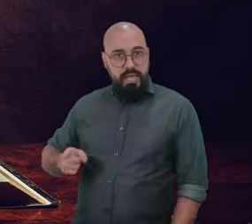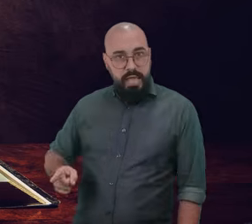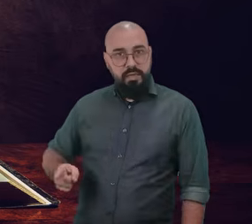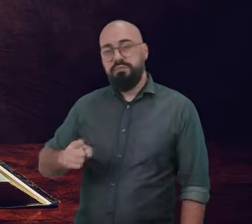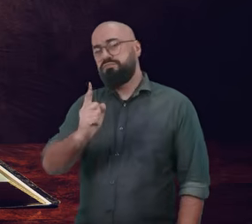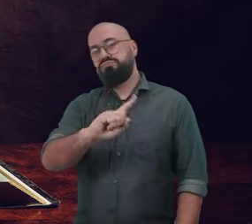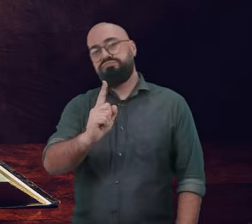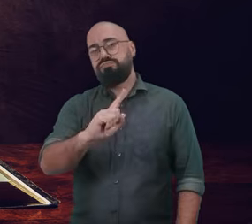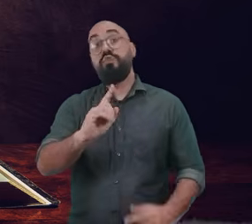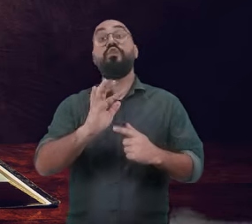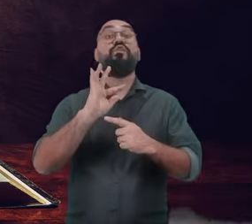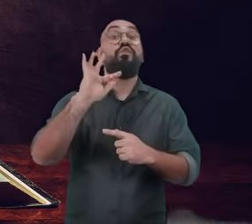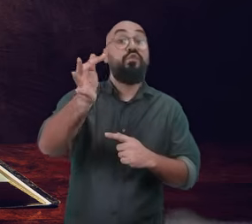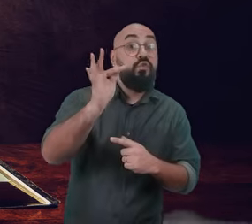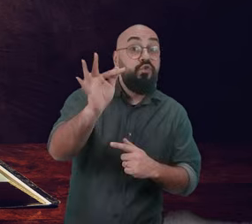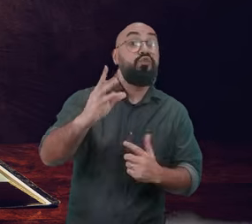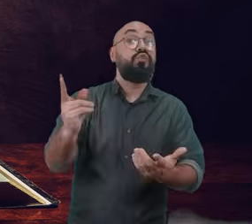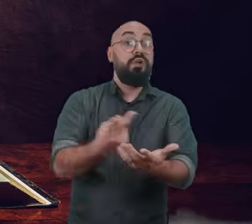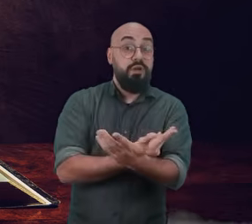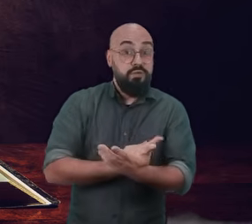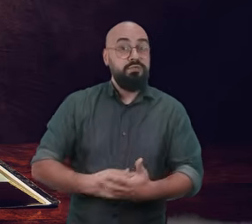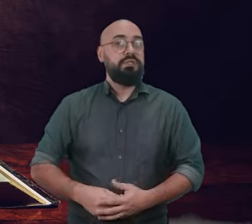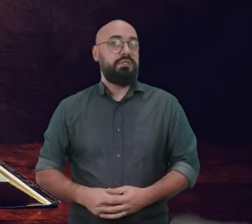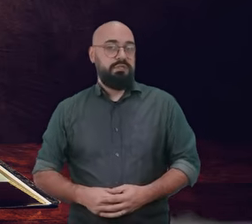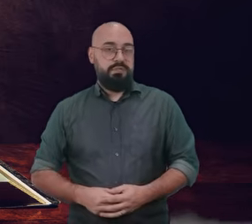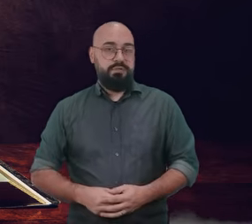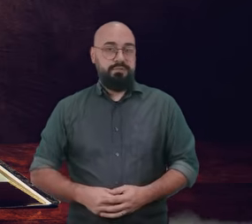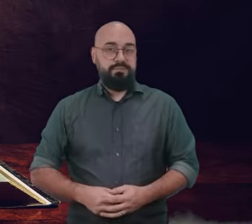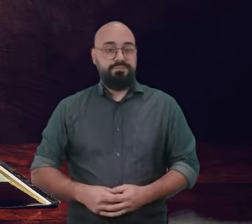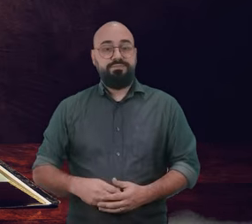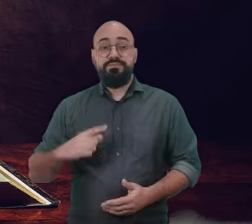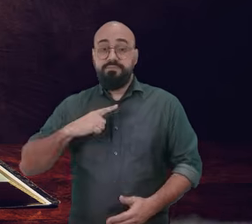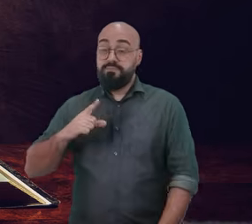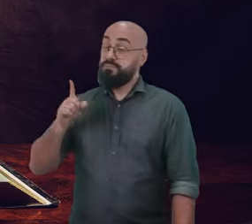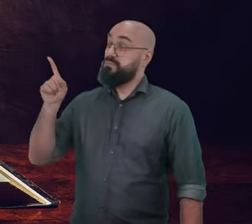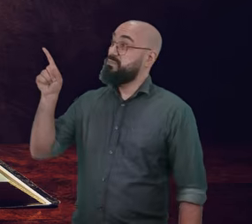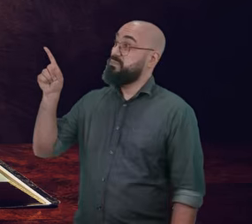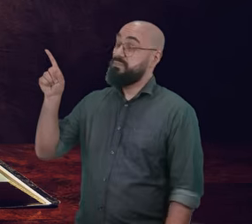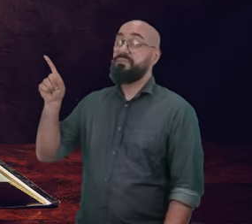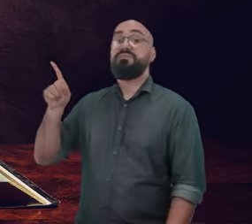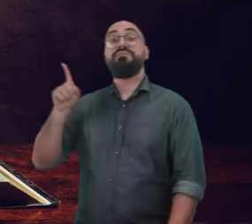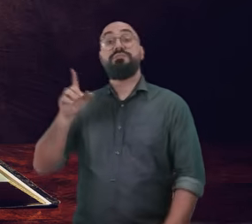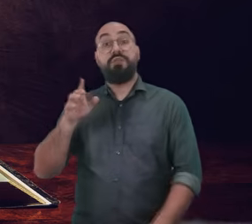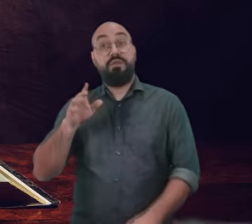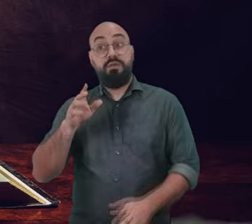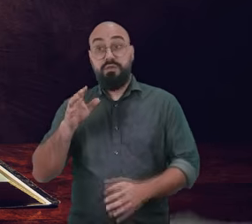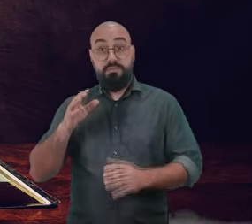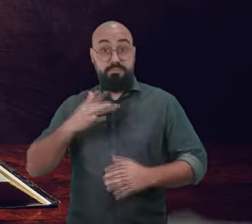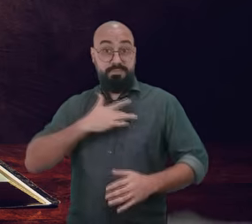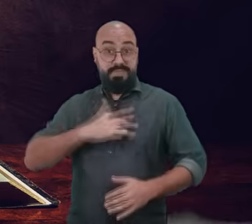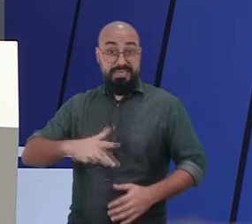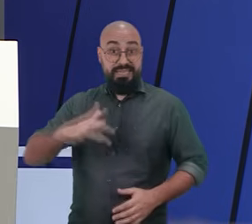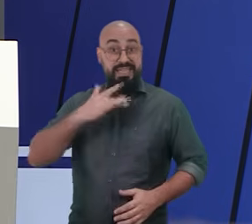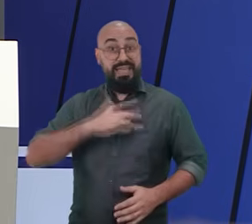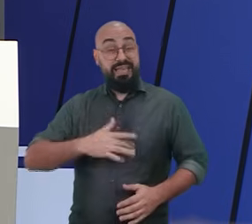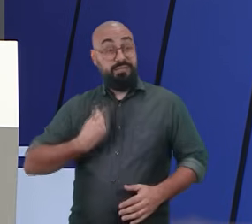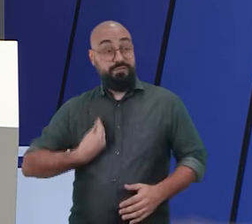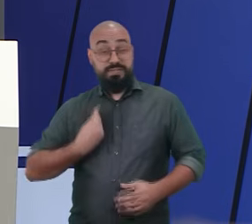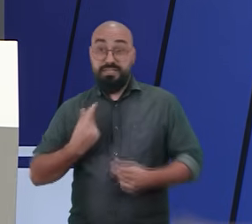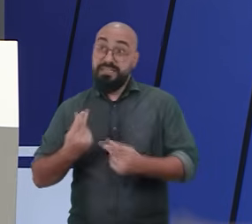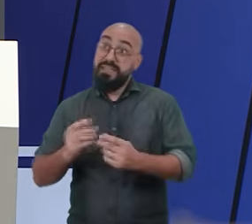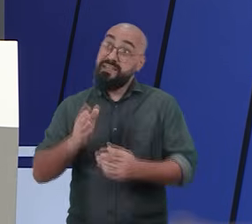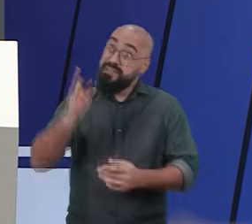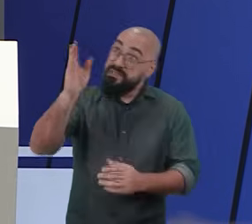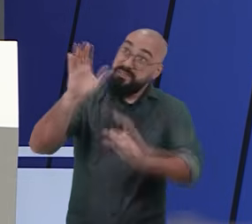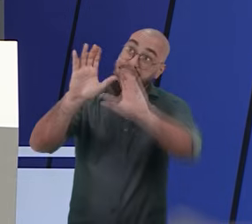2,9. Assim o Senhor sabe livrar da provação os piedosos e manter os injustos sob castigo. Para quando? Para o dia do